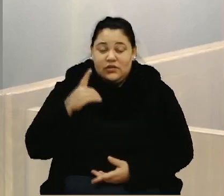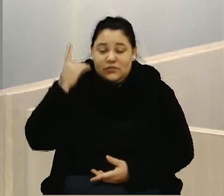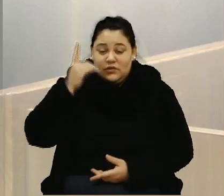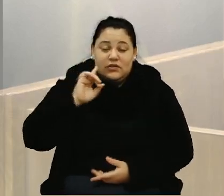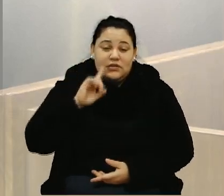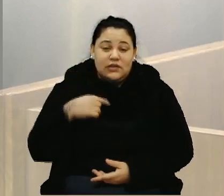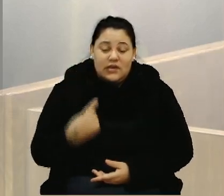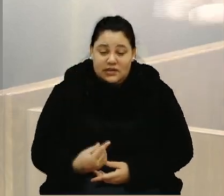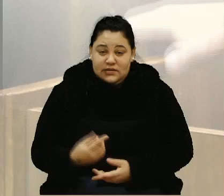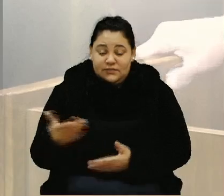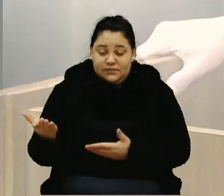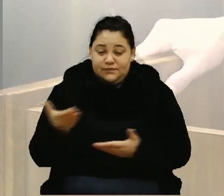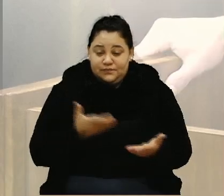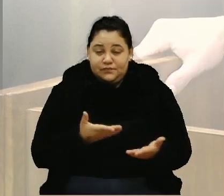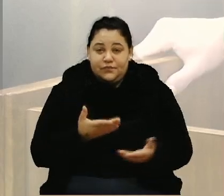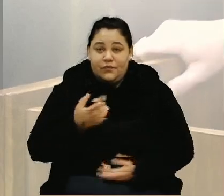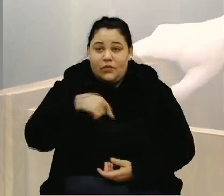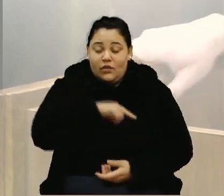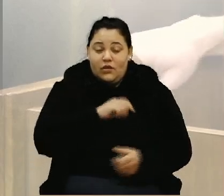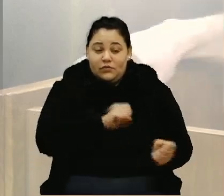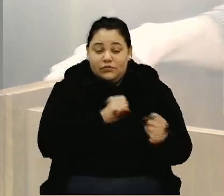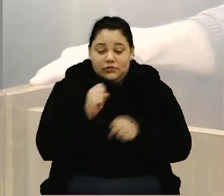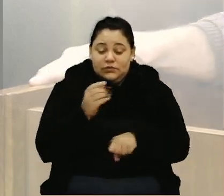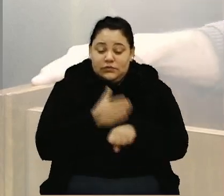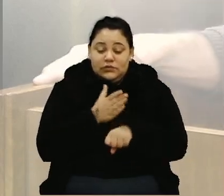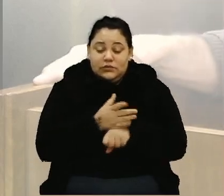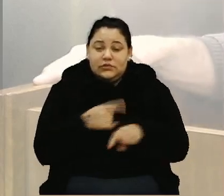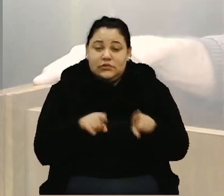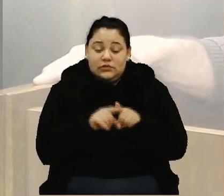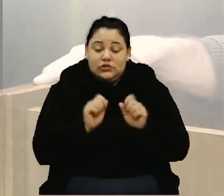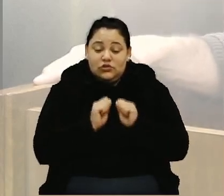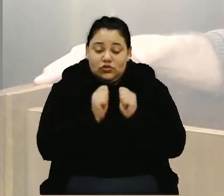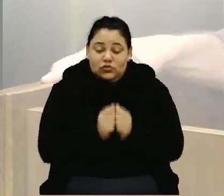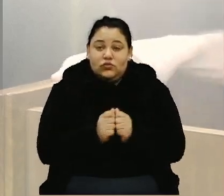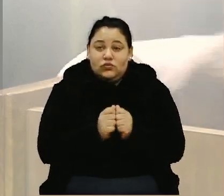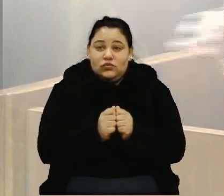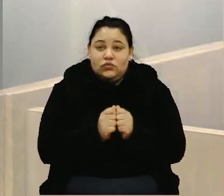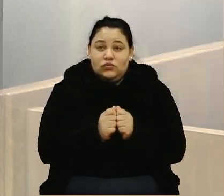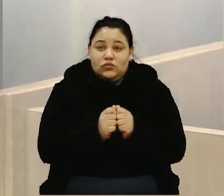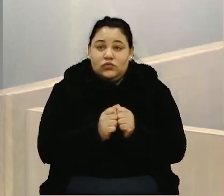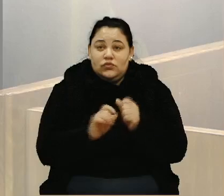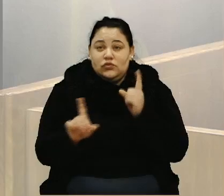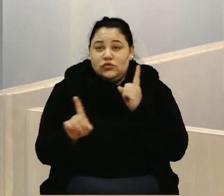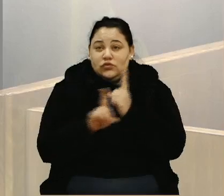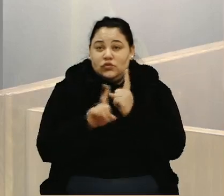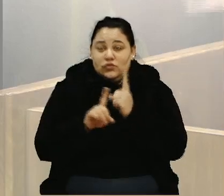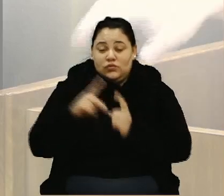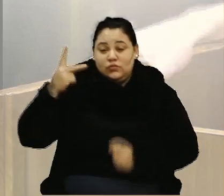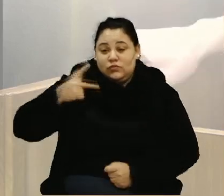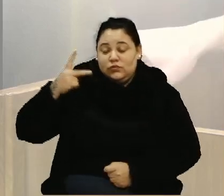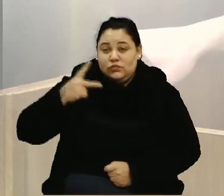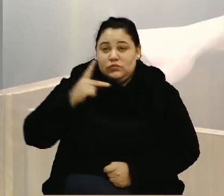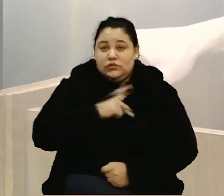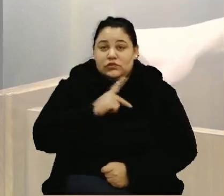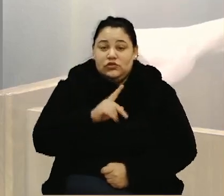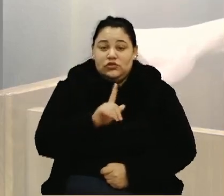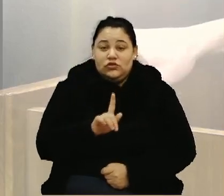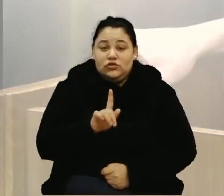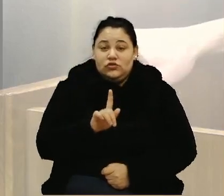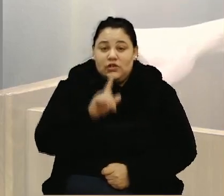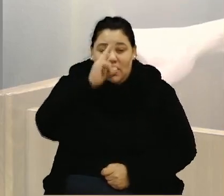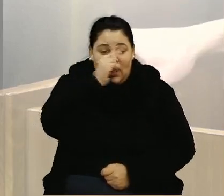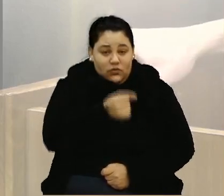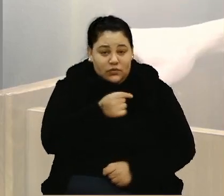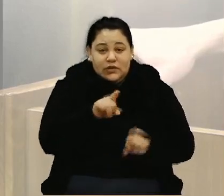Denise Pessoa para a gente poder participar juntamente do meu gabinete do encontro com o vice-presidente Geraldo Alckmin nesta